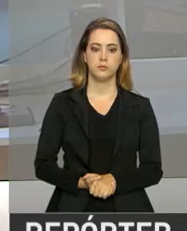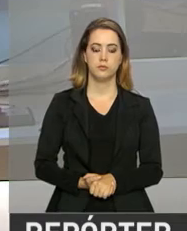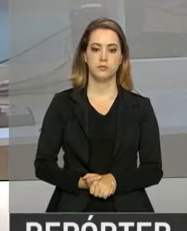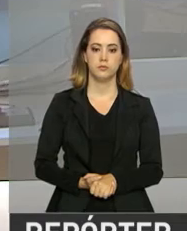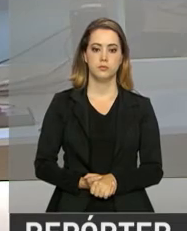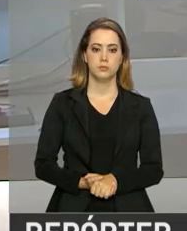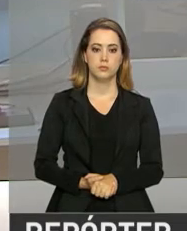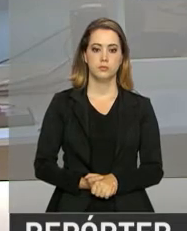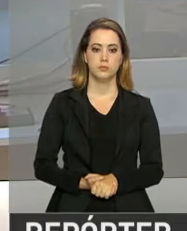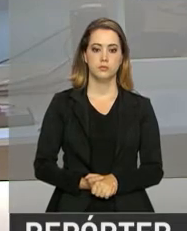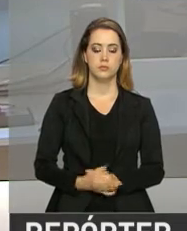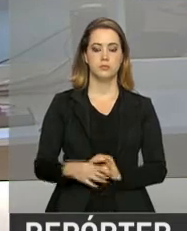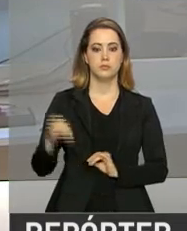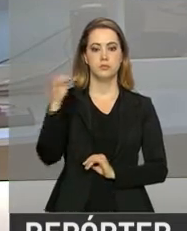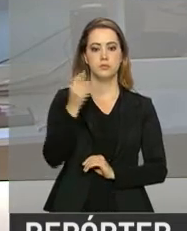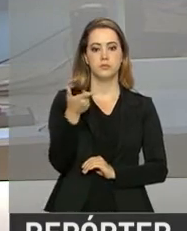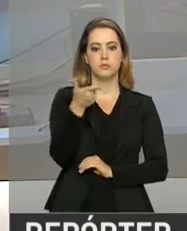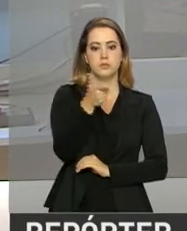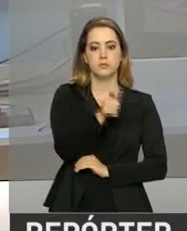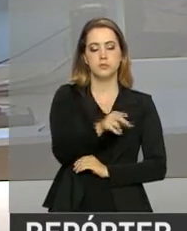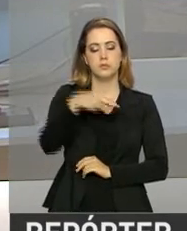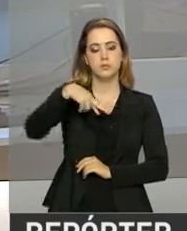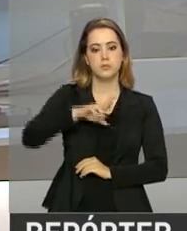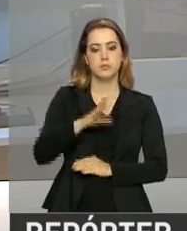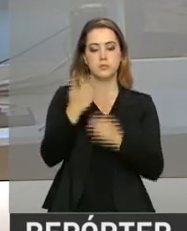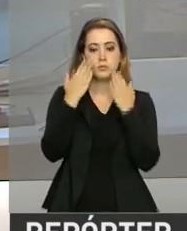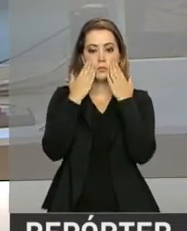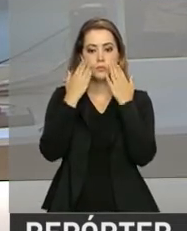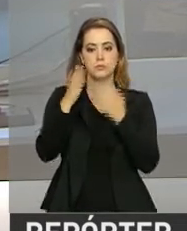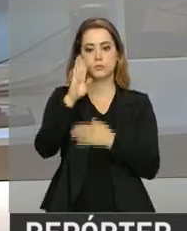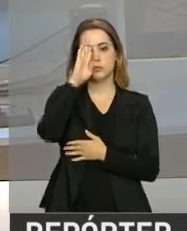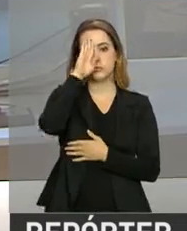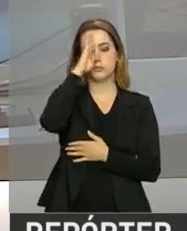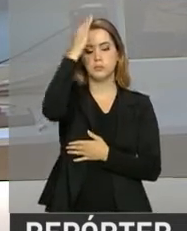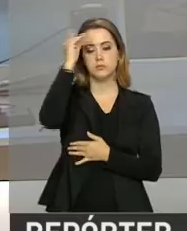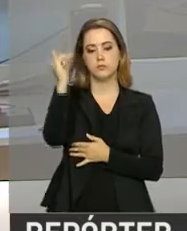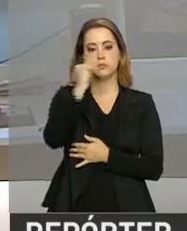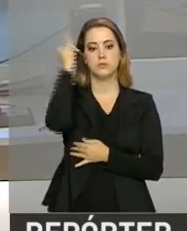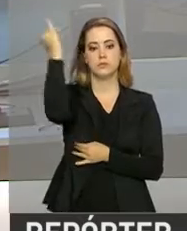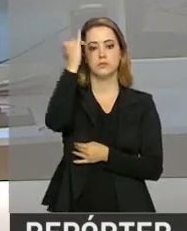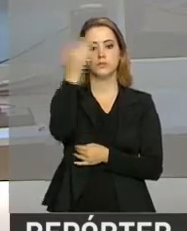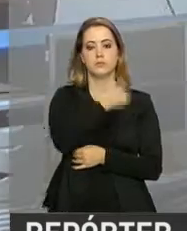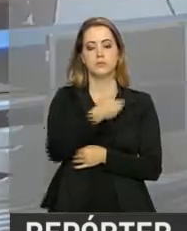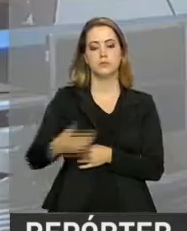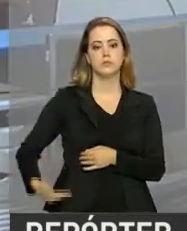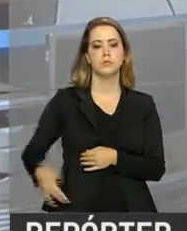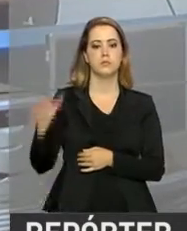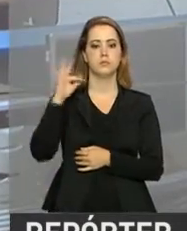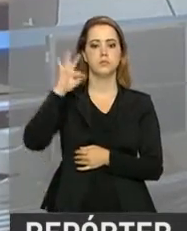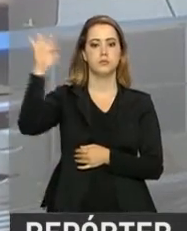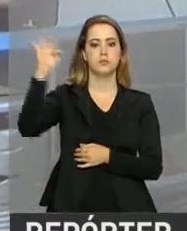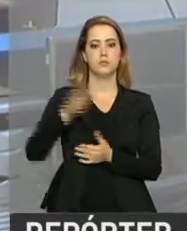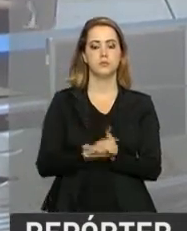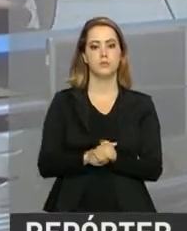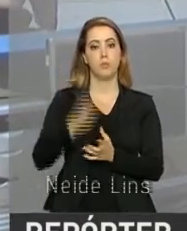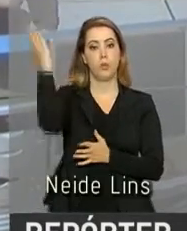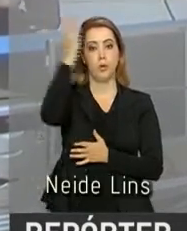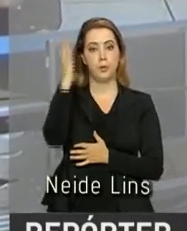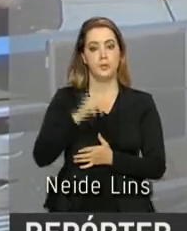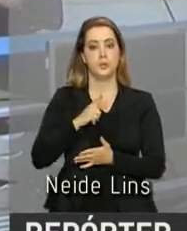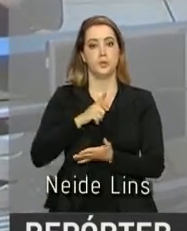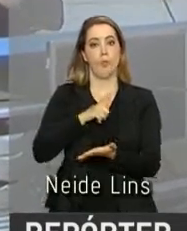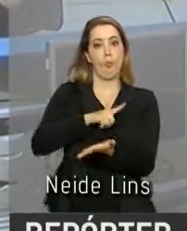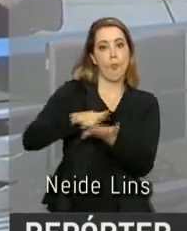o la do ar mais uma edição do repórter nbr com as principais notícias do governo federal o brasil sofre com